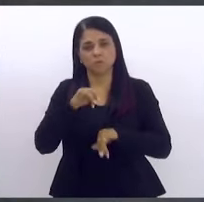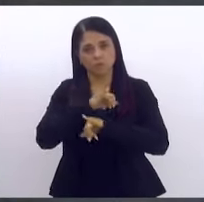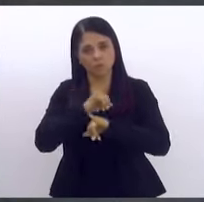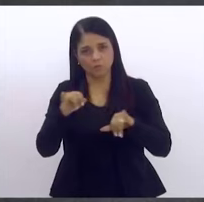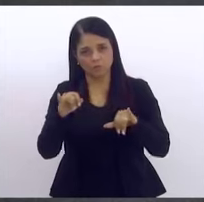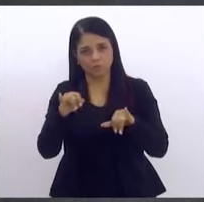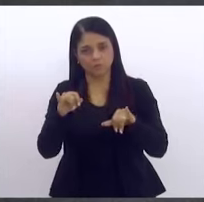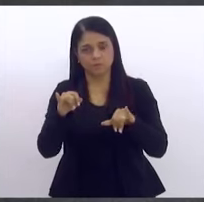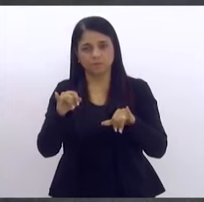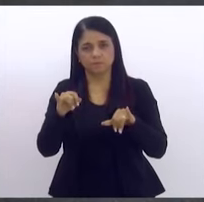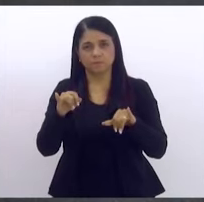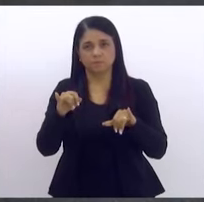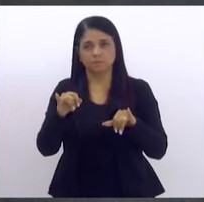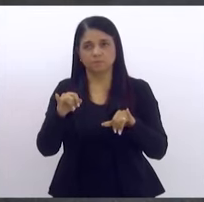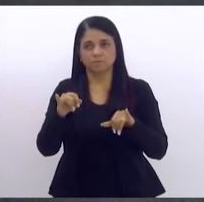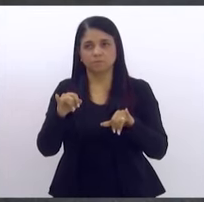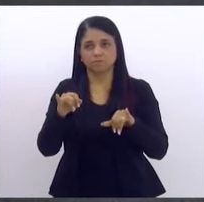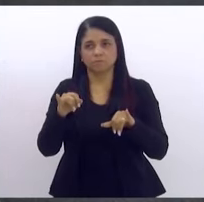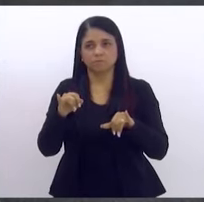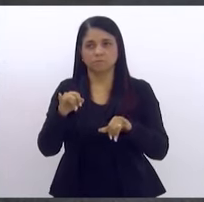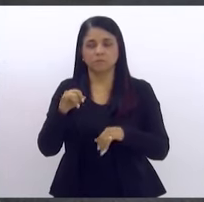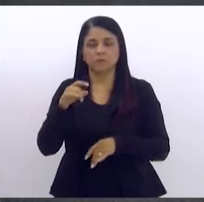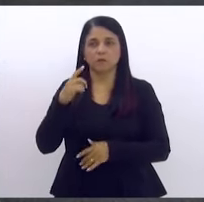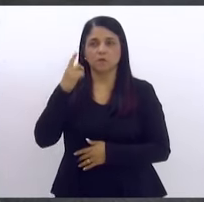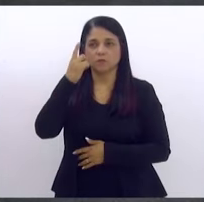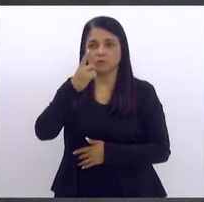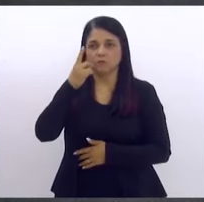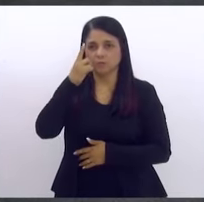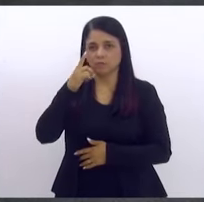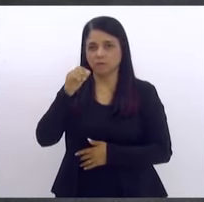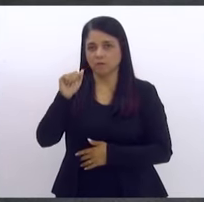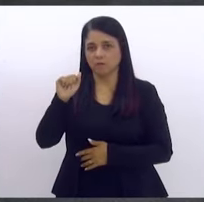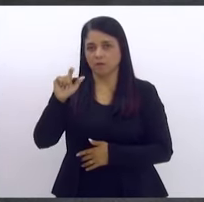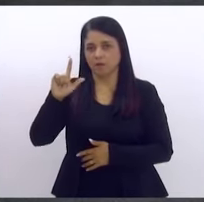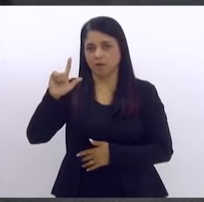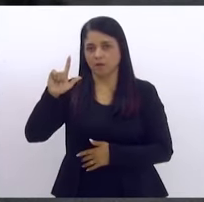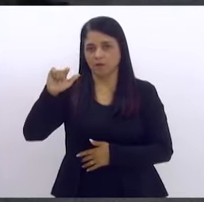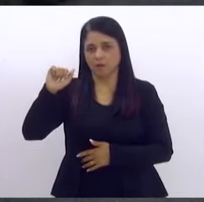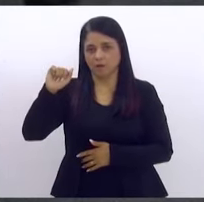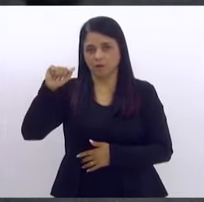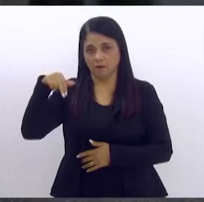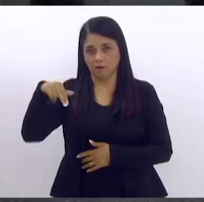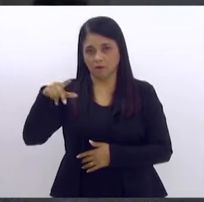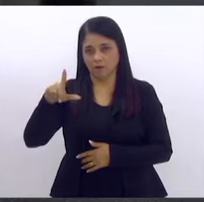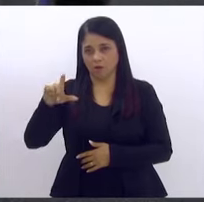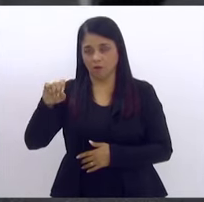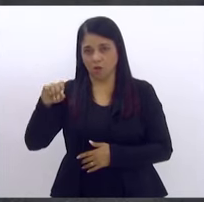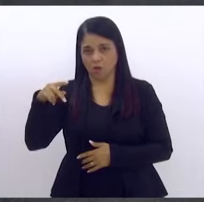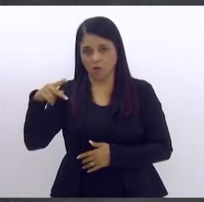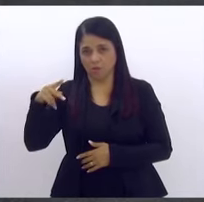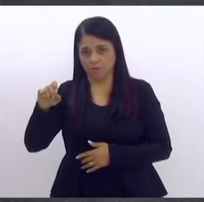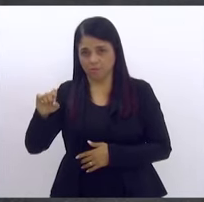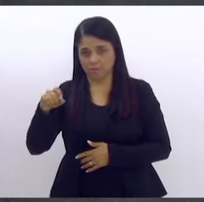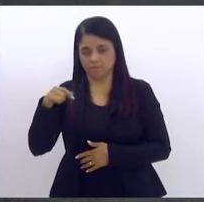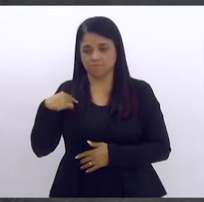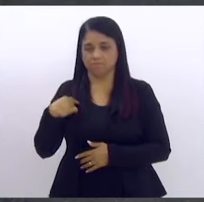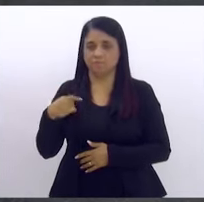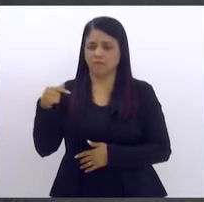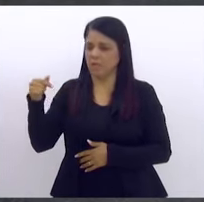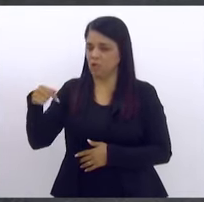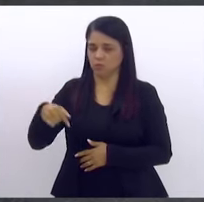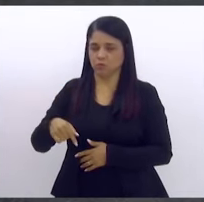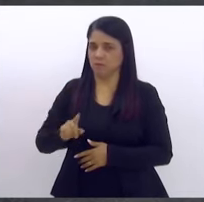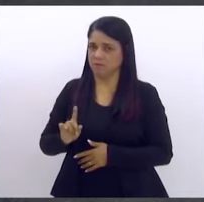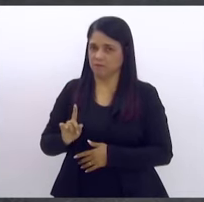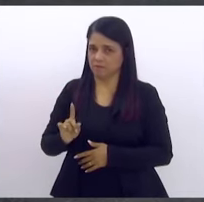comunicar ao nobre deputado Alan Lopes que ele não estava aqui